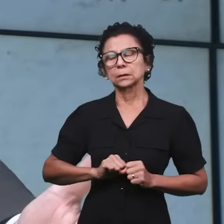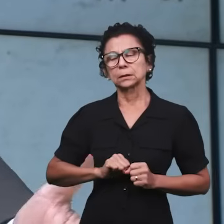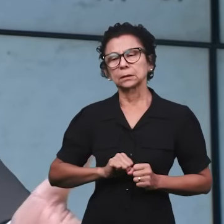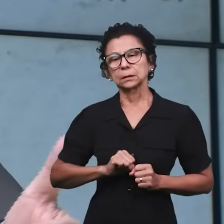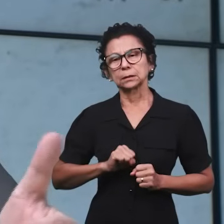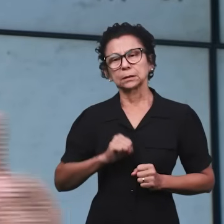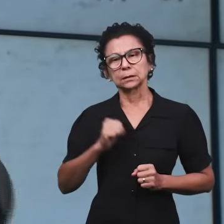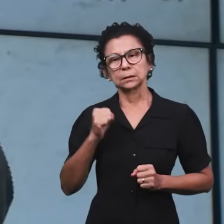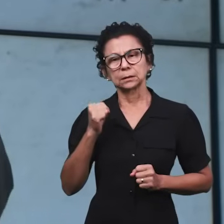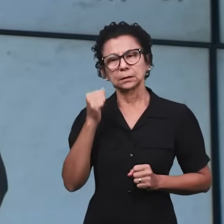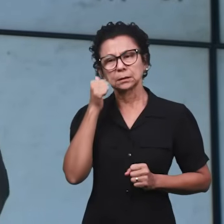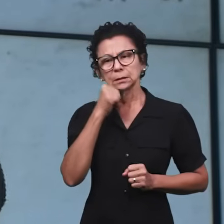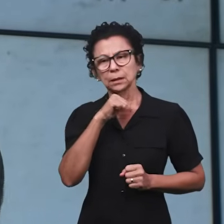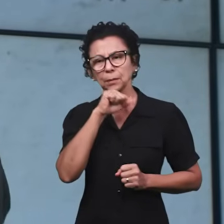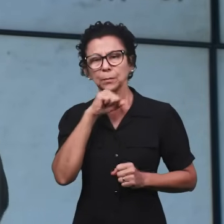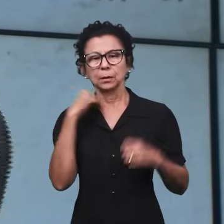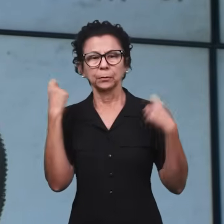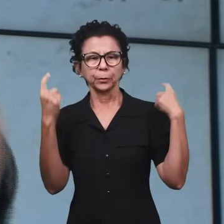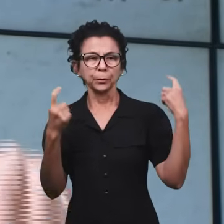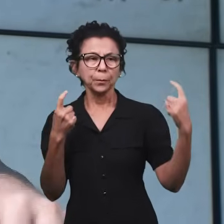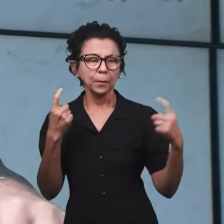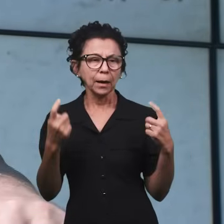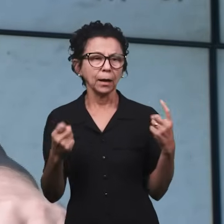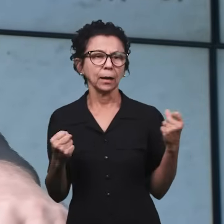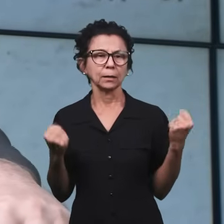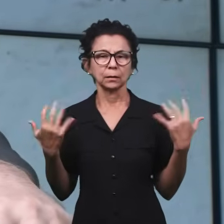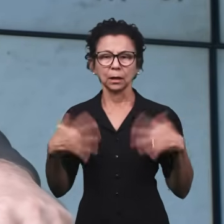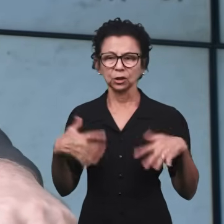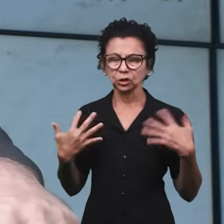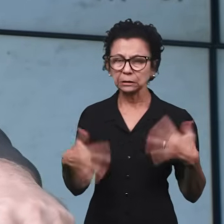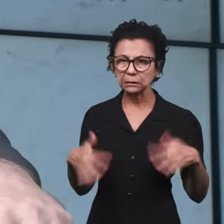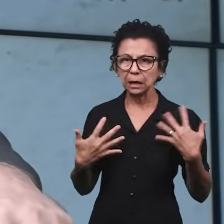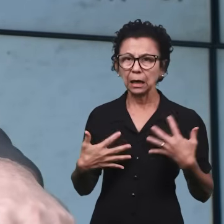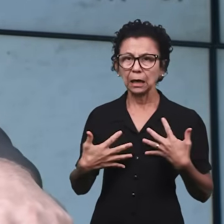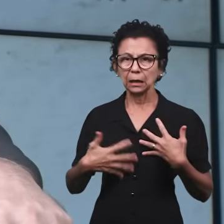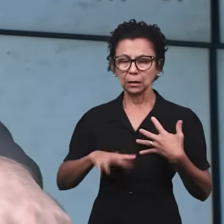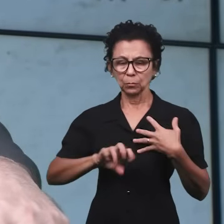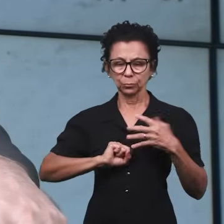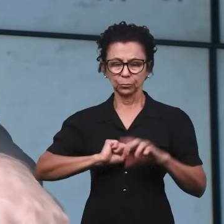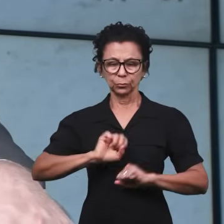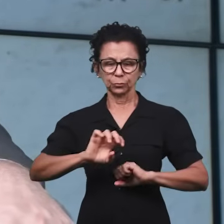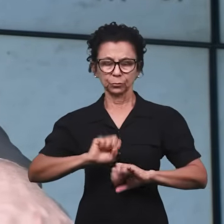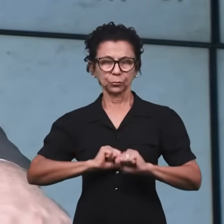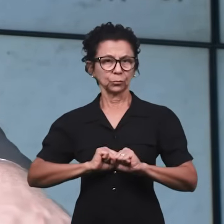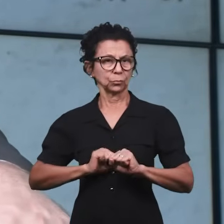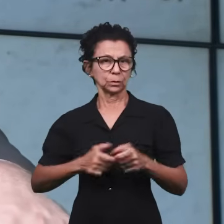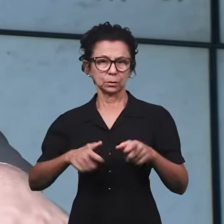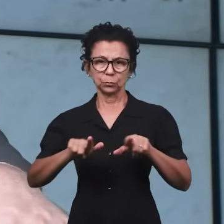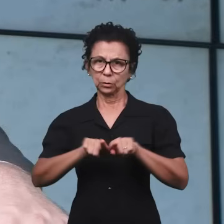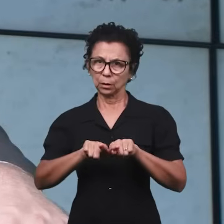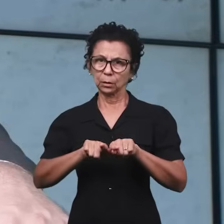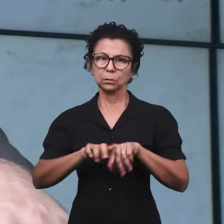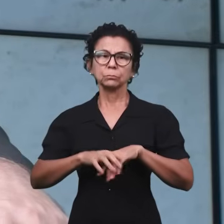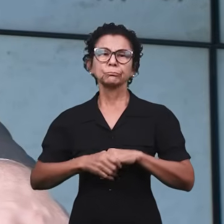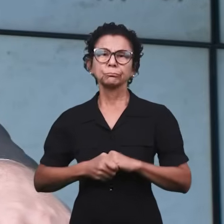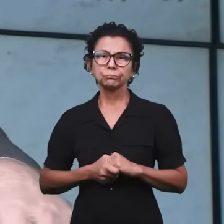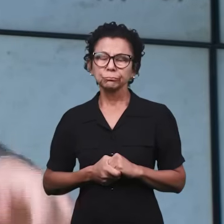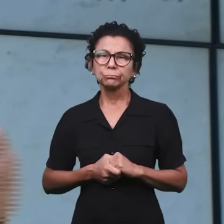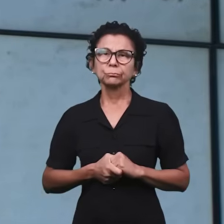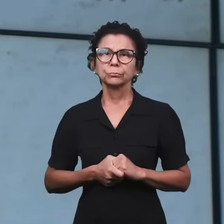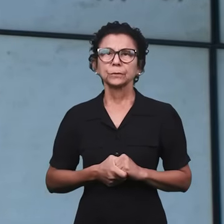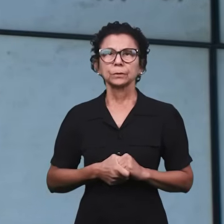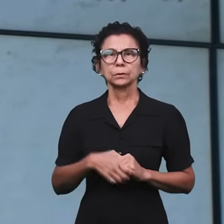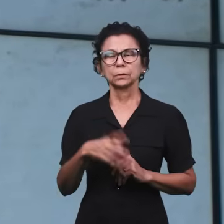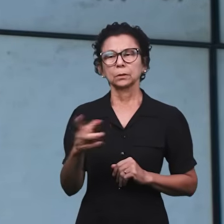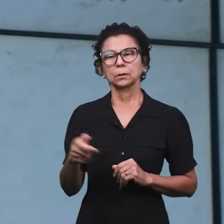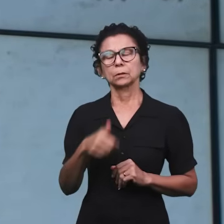uma vida É verdade. de comportamentos saudáveis. Então, a criança acaba absorvendo tudo em tempo real ali. É verdade. E esse contato,